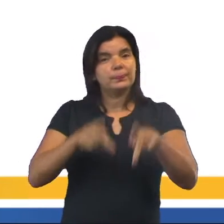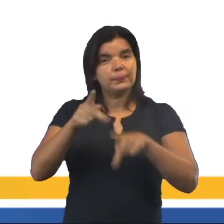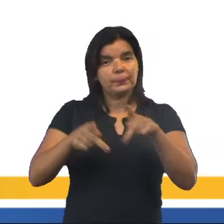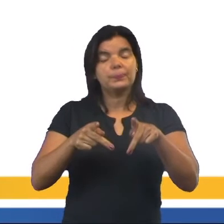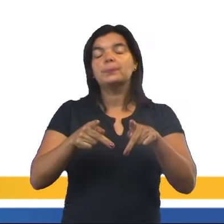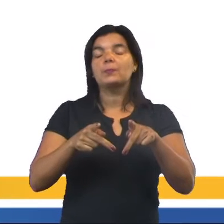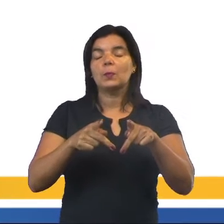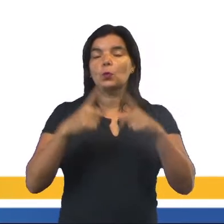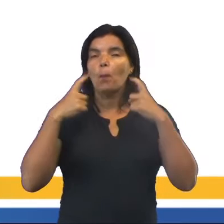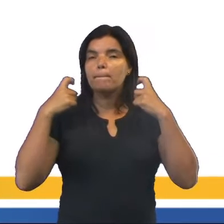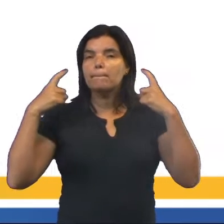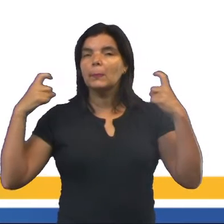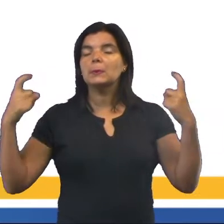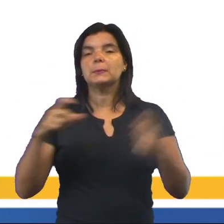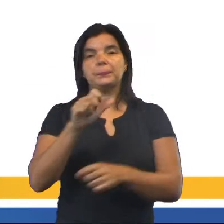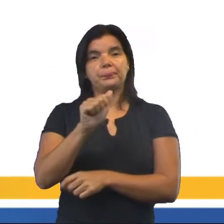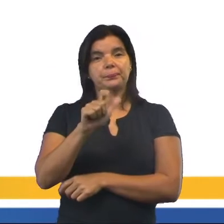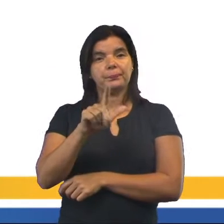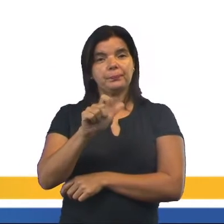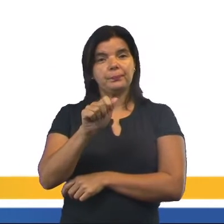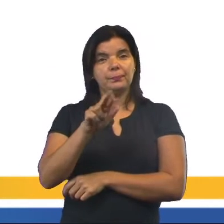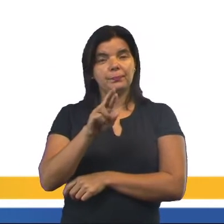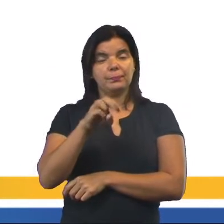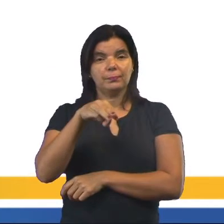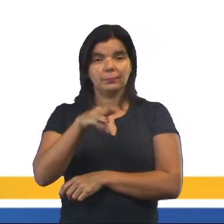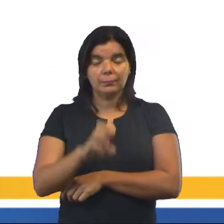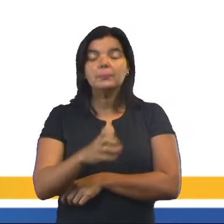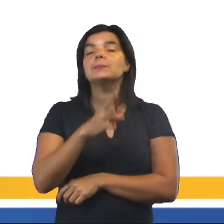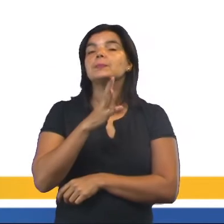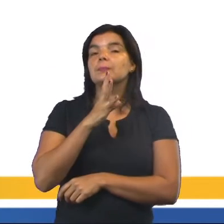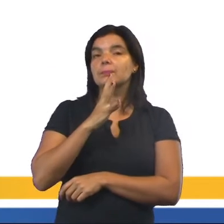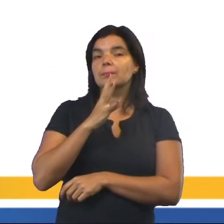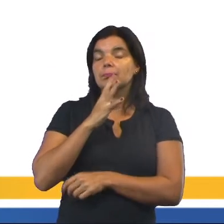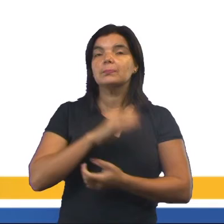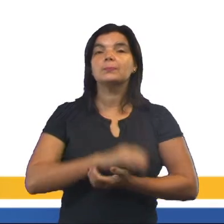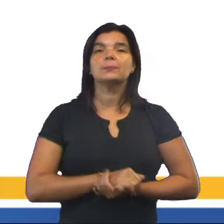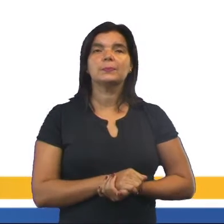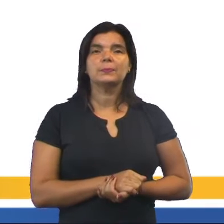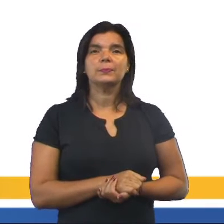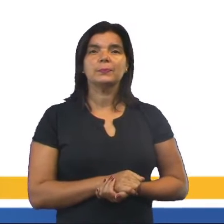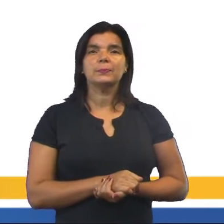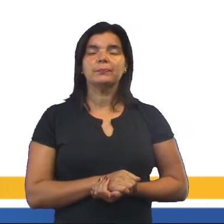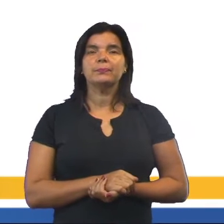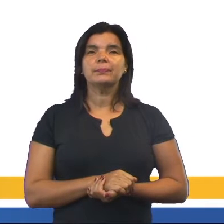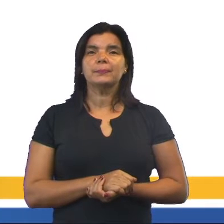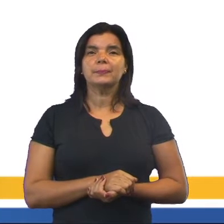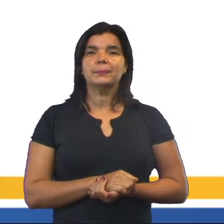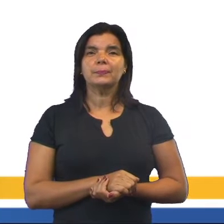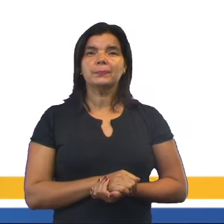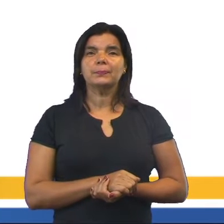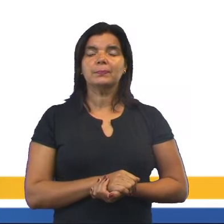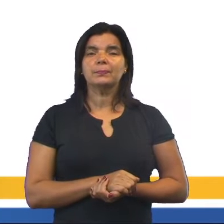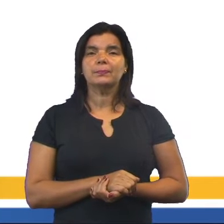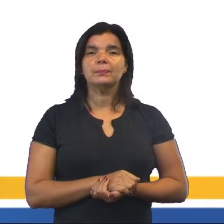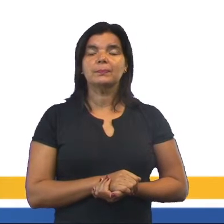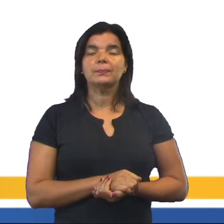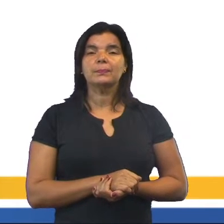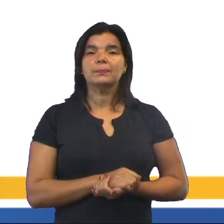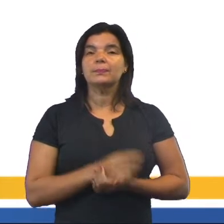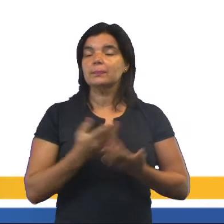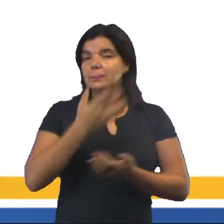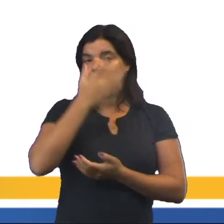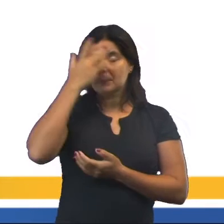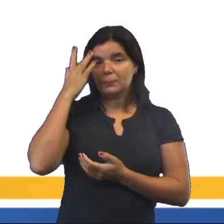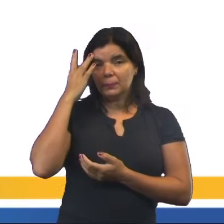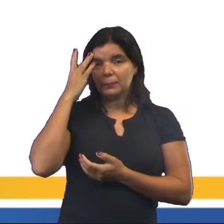do alarme e do relógio de alarme como nós o conhecemos, o Mechanical Alarm Clock, o alarme mecânico,